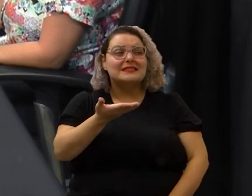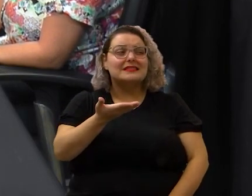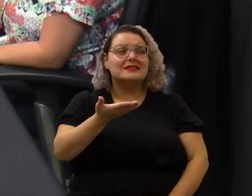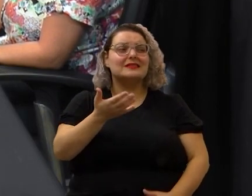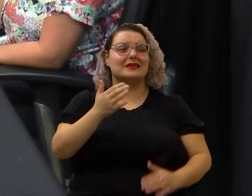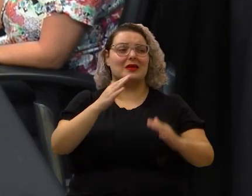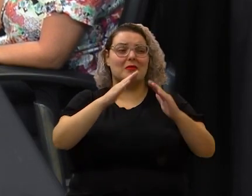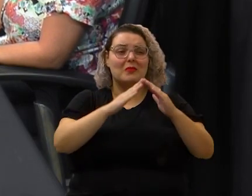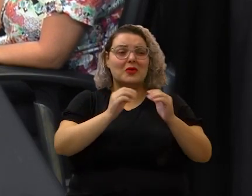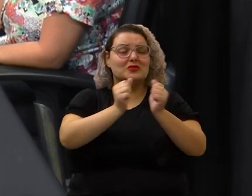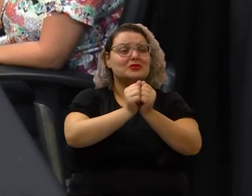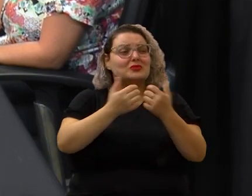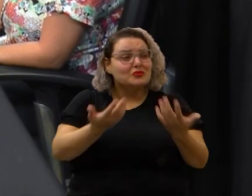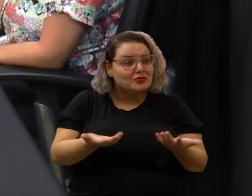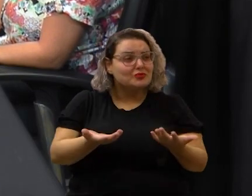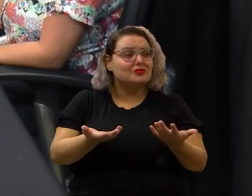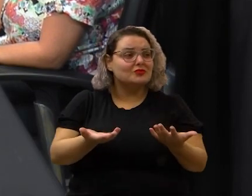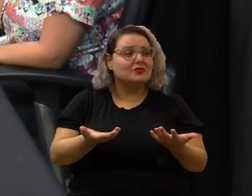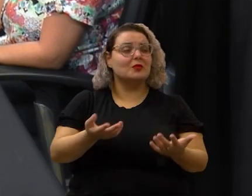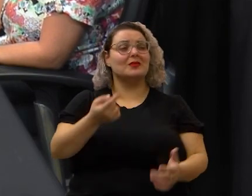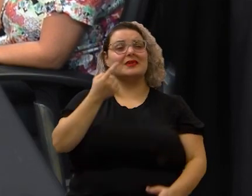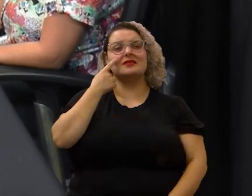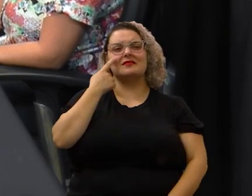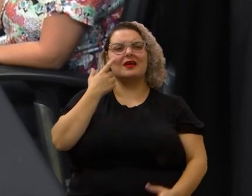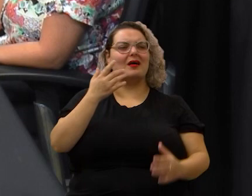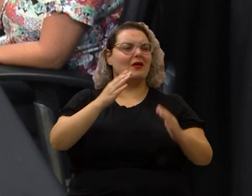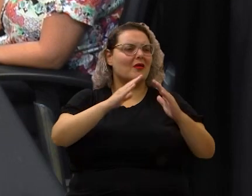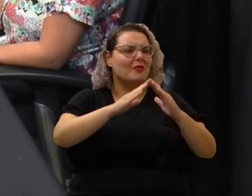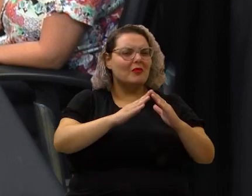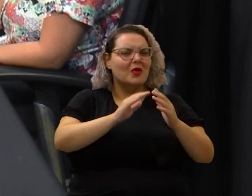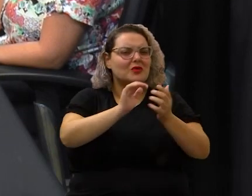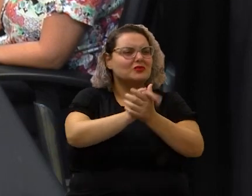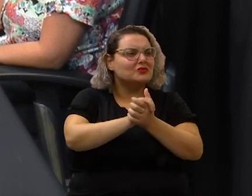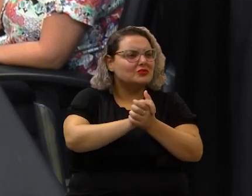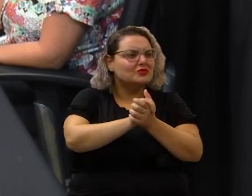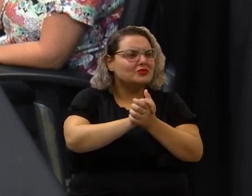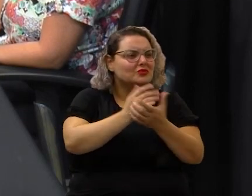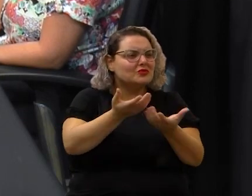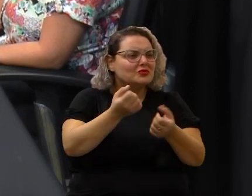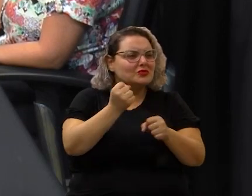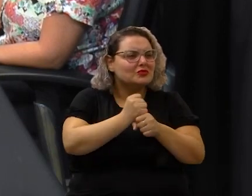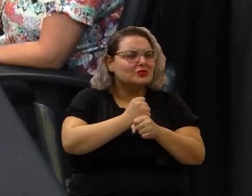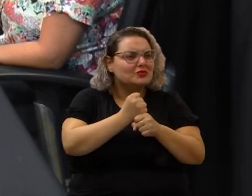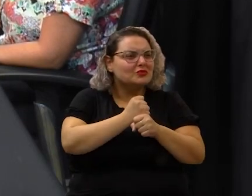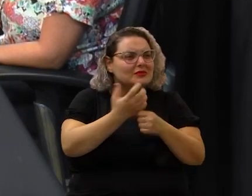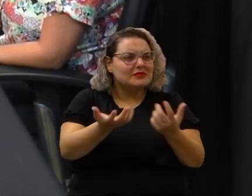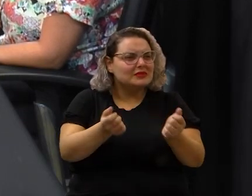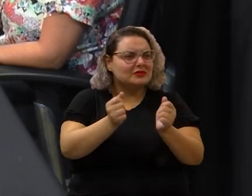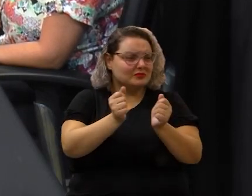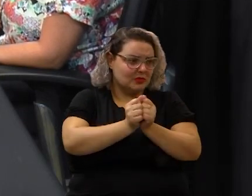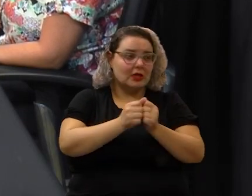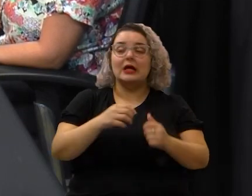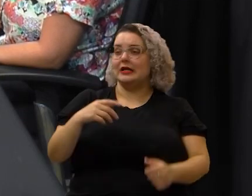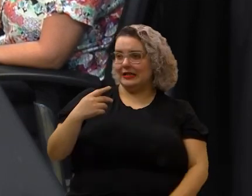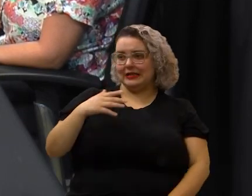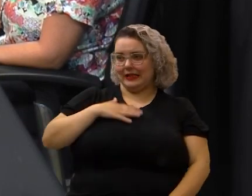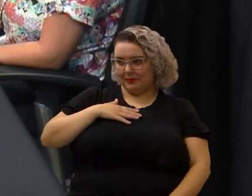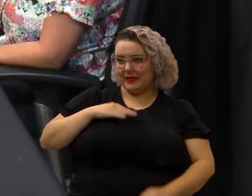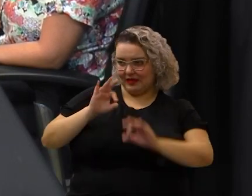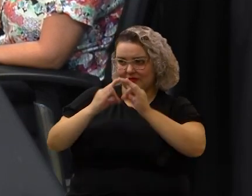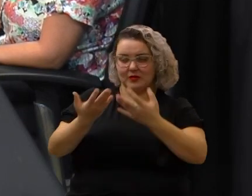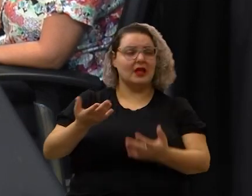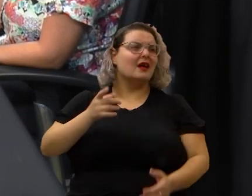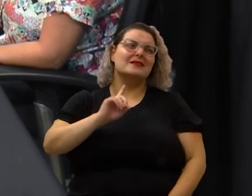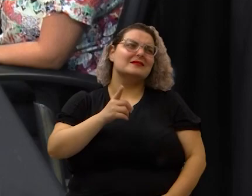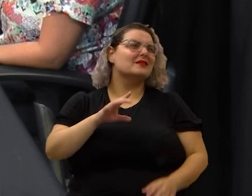Mariana, vocês moram há tantos anos, porque a gente vê, vocês moram há tantos anos, mas vocês não... Mas no meu meio, assim, da minha